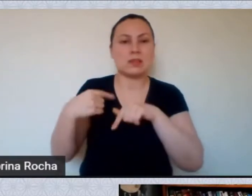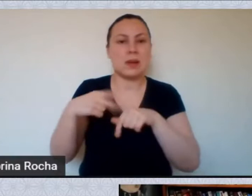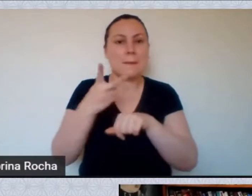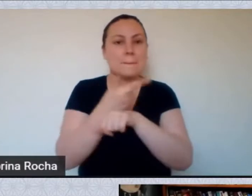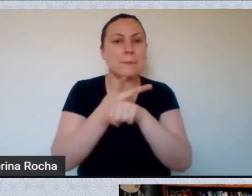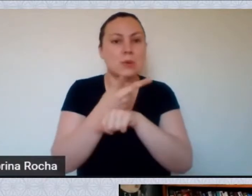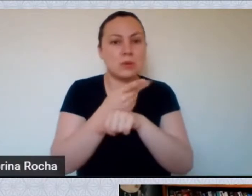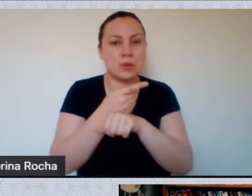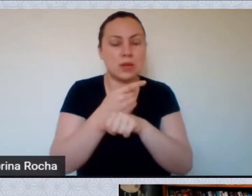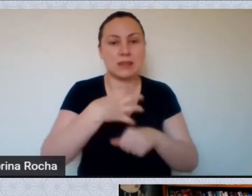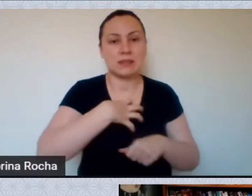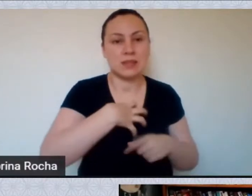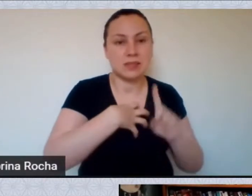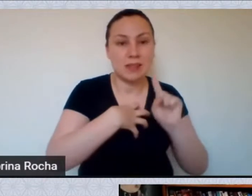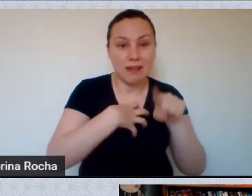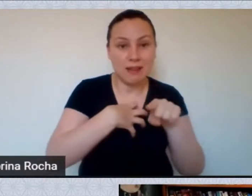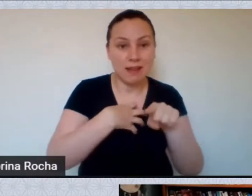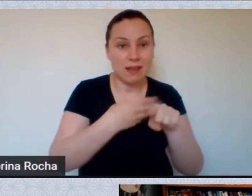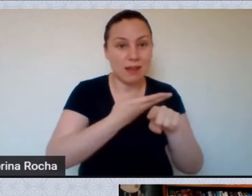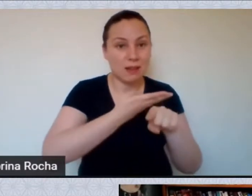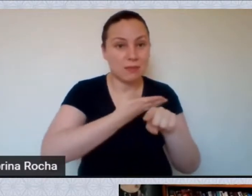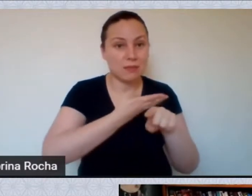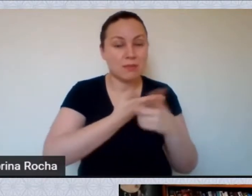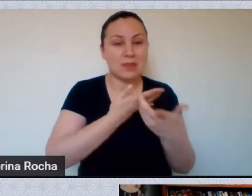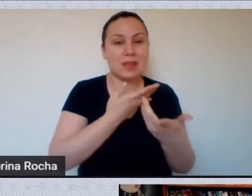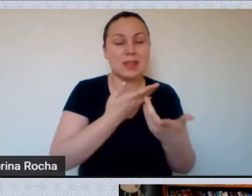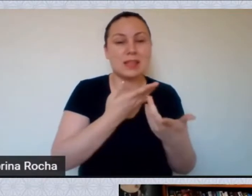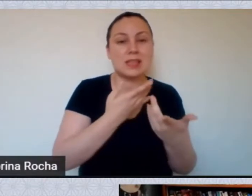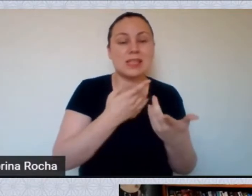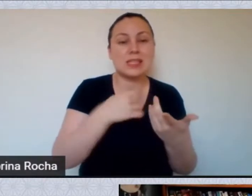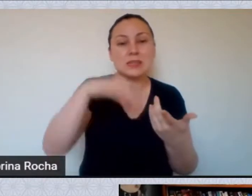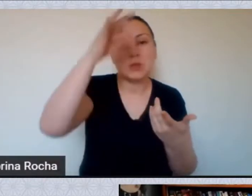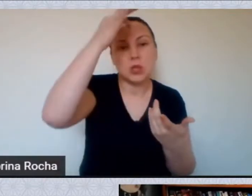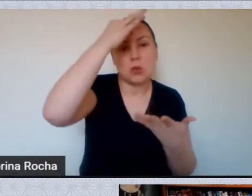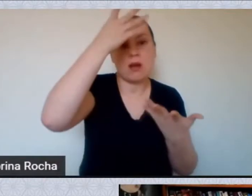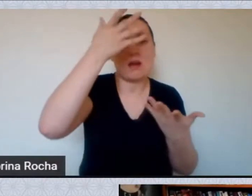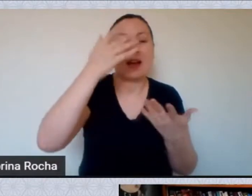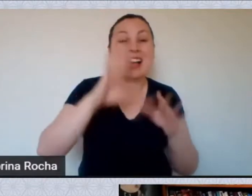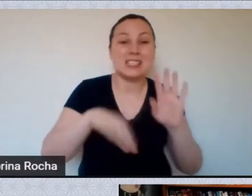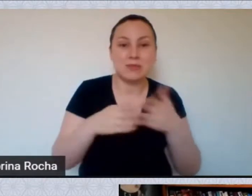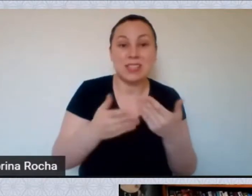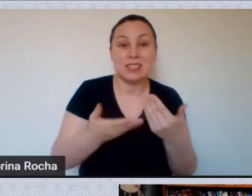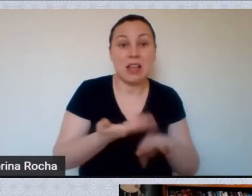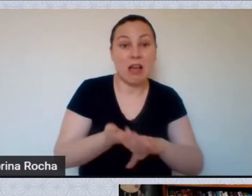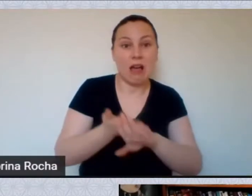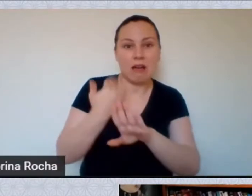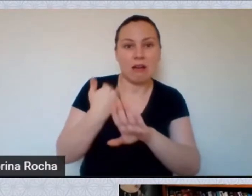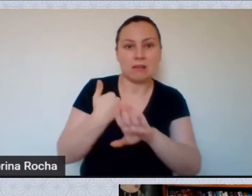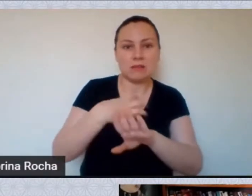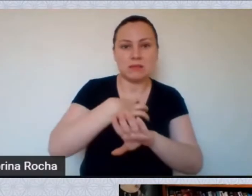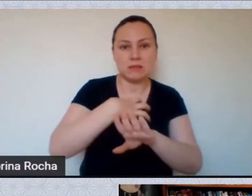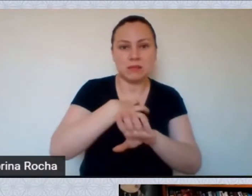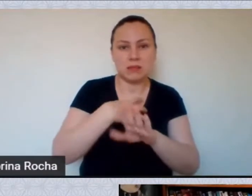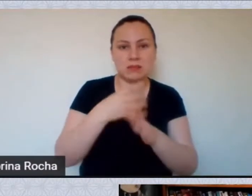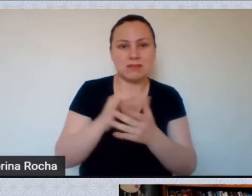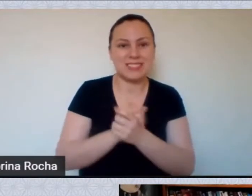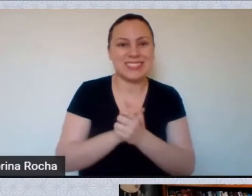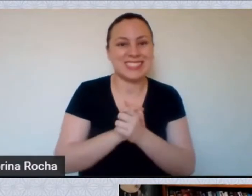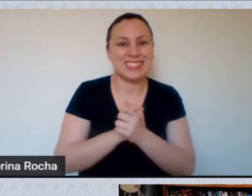apego espiritual a questionamentos que são muito mais antigos do que a própria ciência. Tem uma mosca aqui na minha